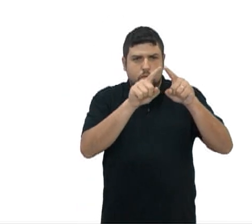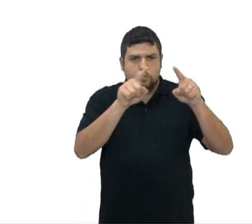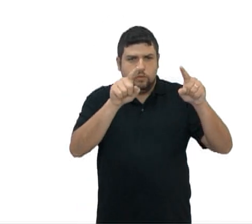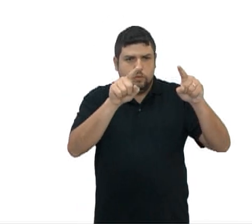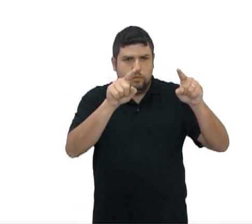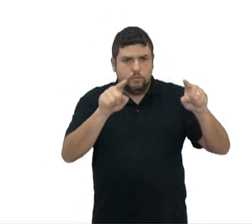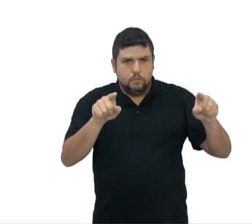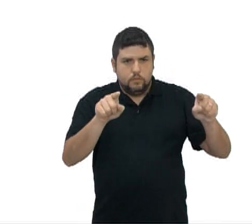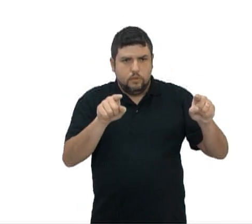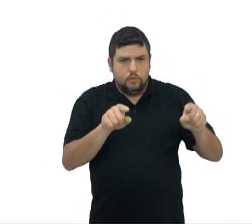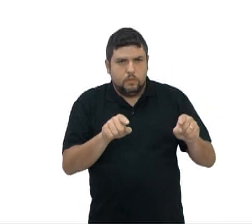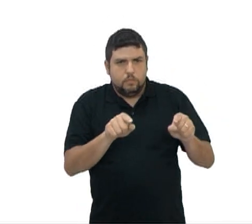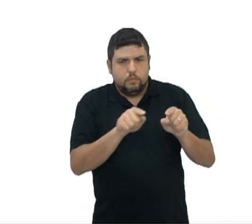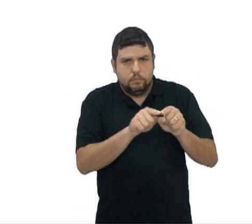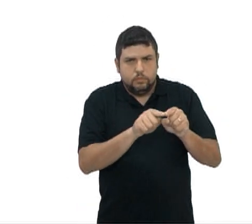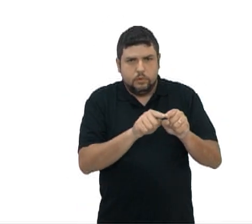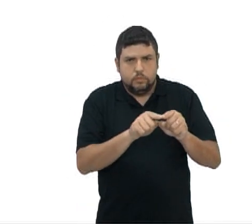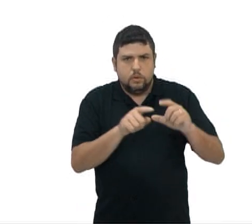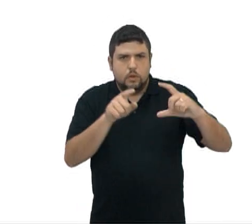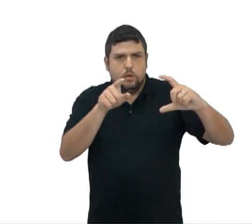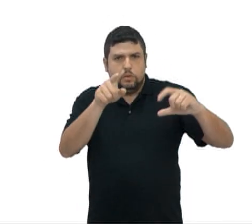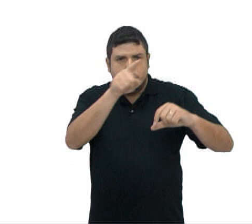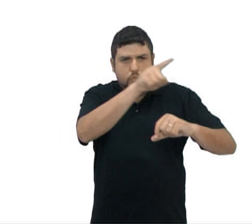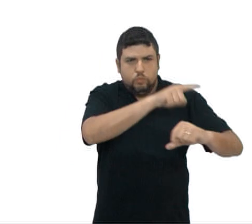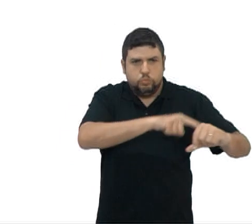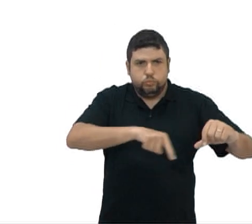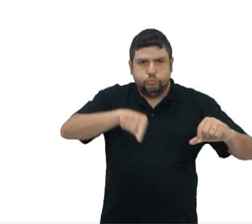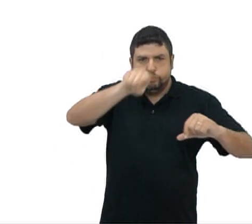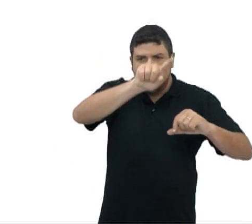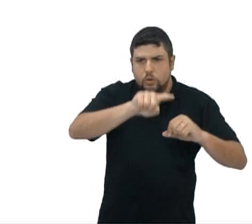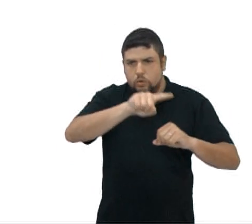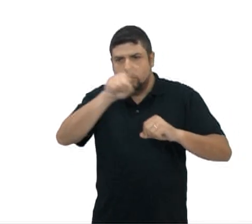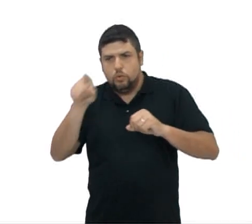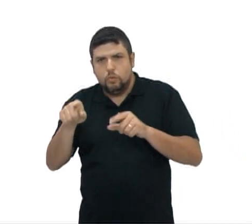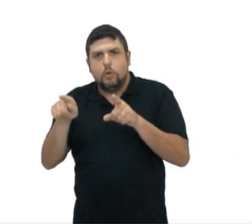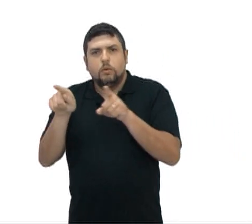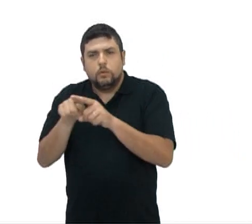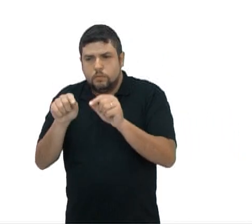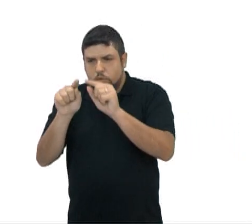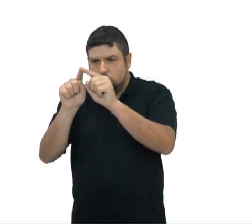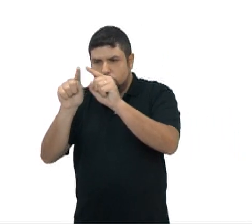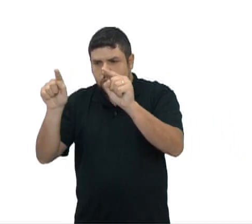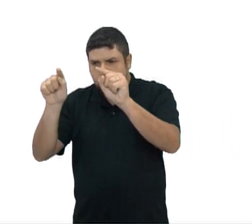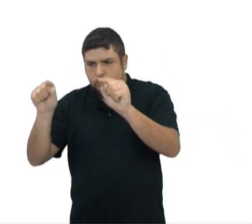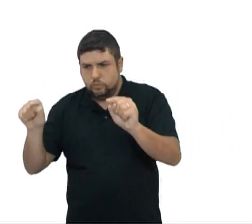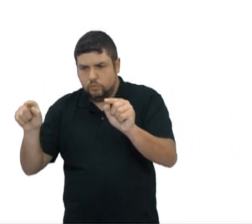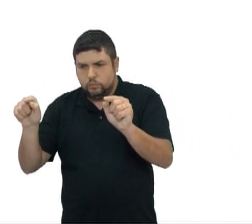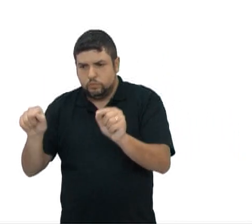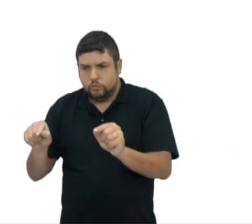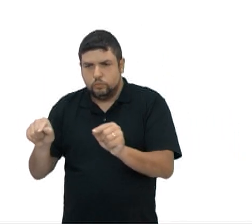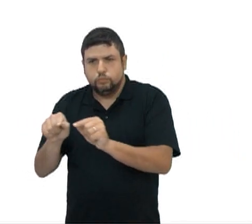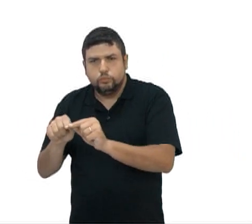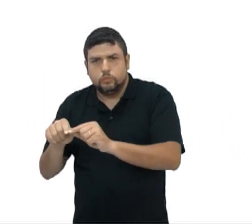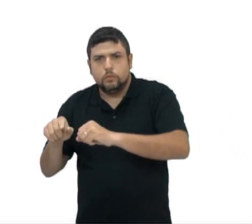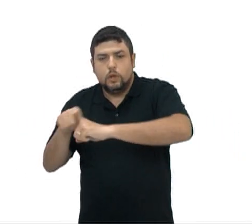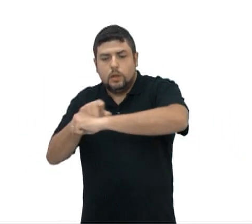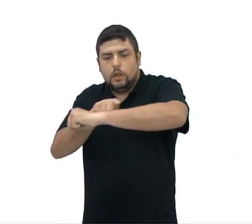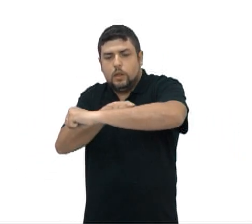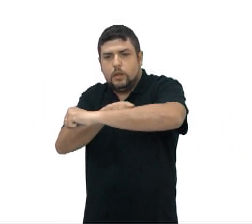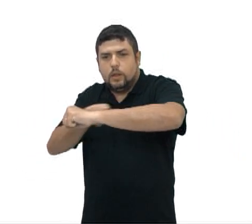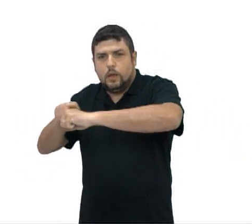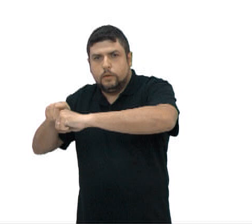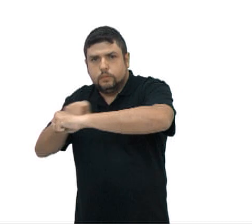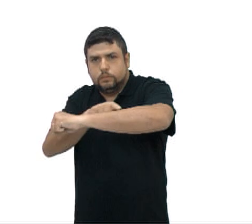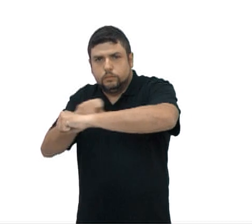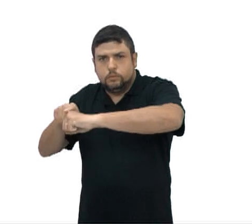em circunferências de raios 14 centímetros e 21 centímetros. Se o perímetro do